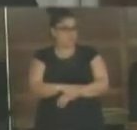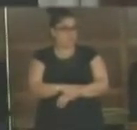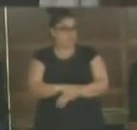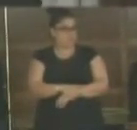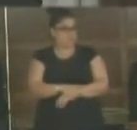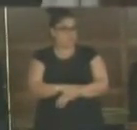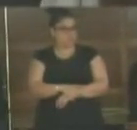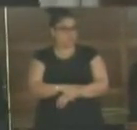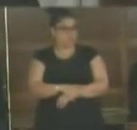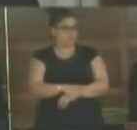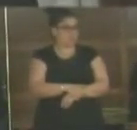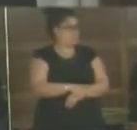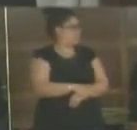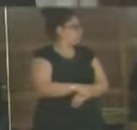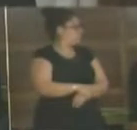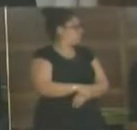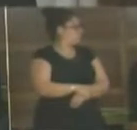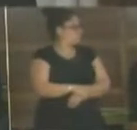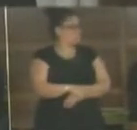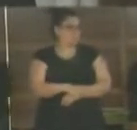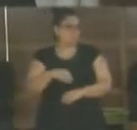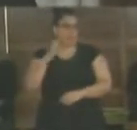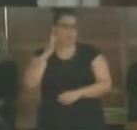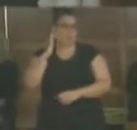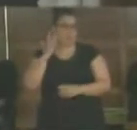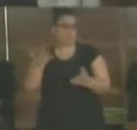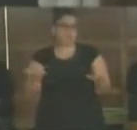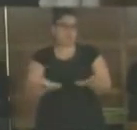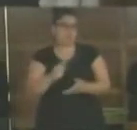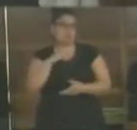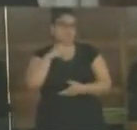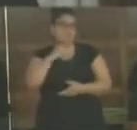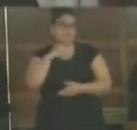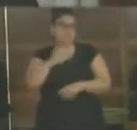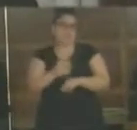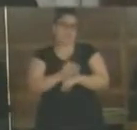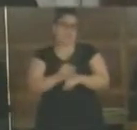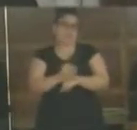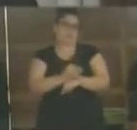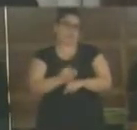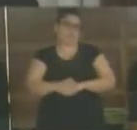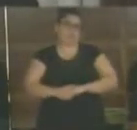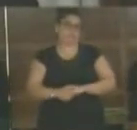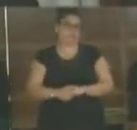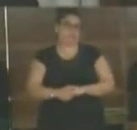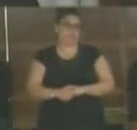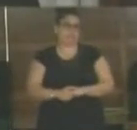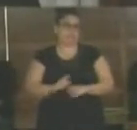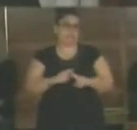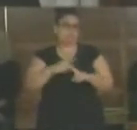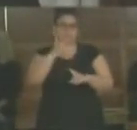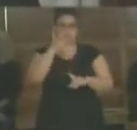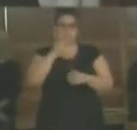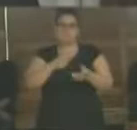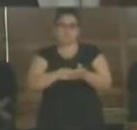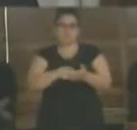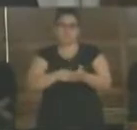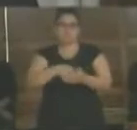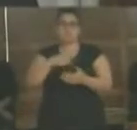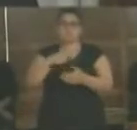que não é horário, não é tempo para ficar de férias, porque vamos fazer uma pergunta para o trabalhador que está desempregado, se ele consegue tirar